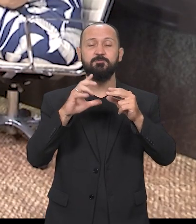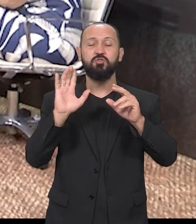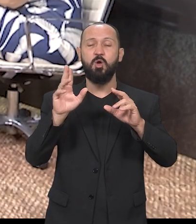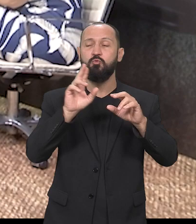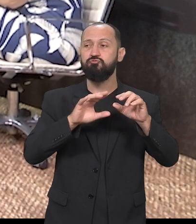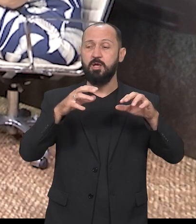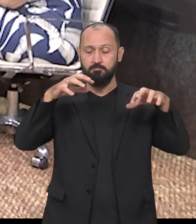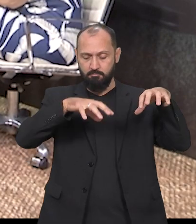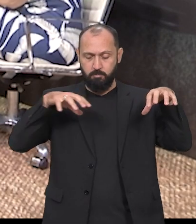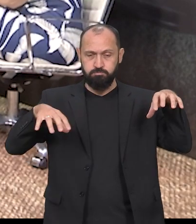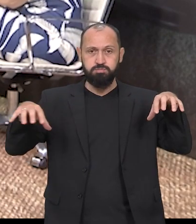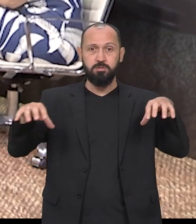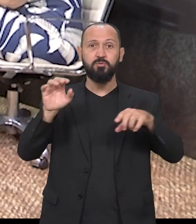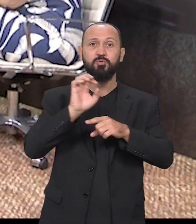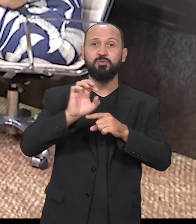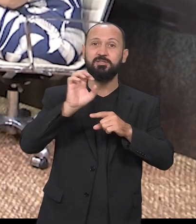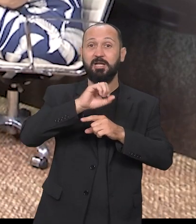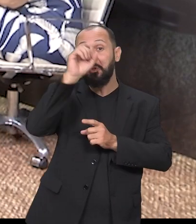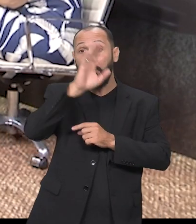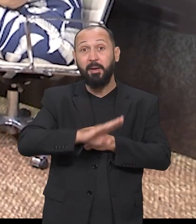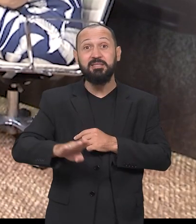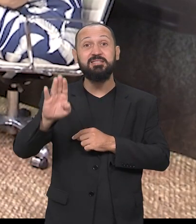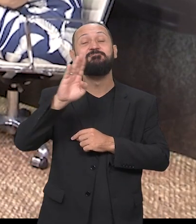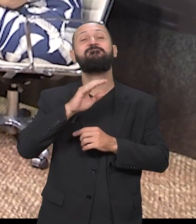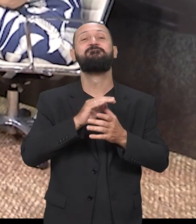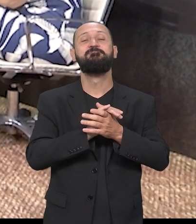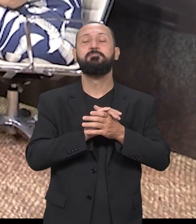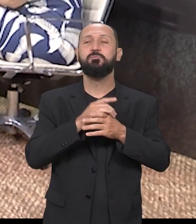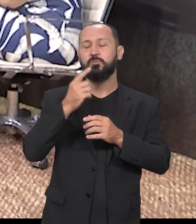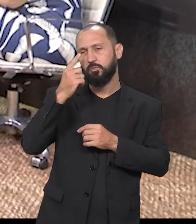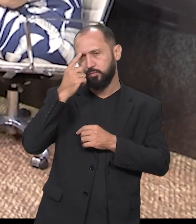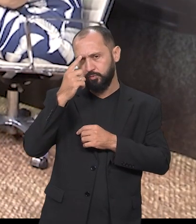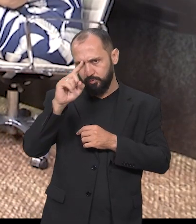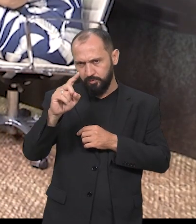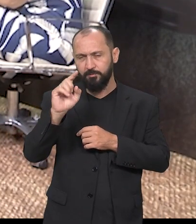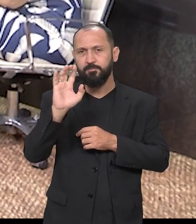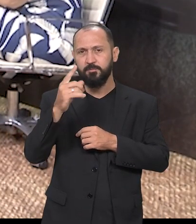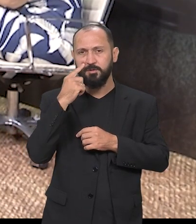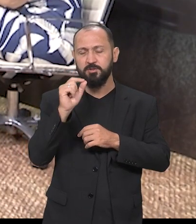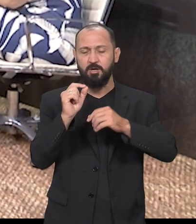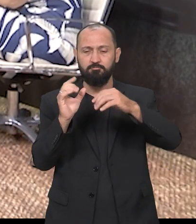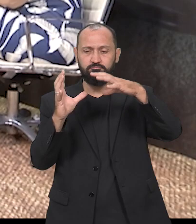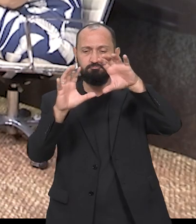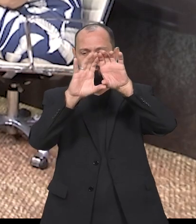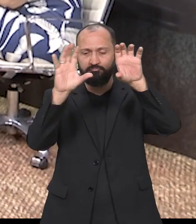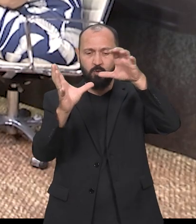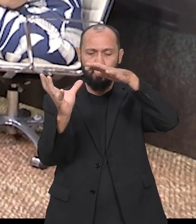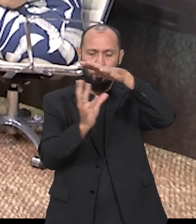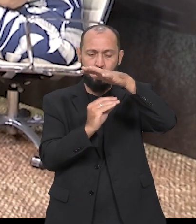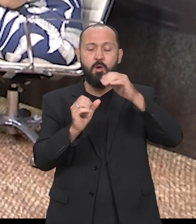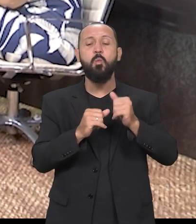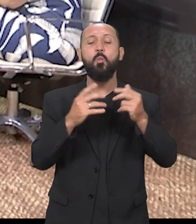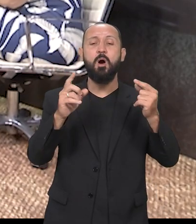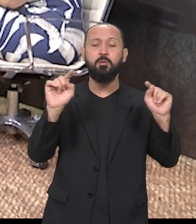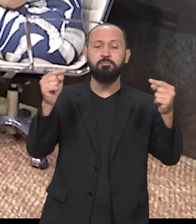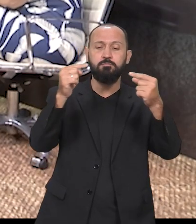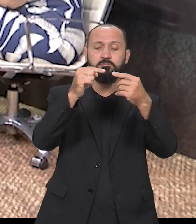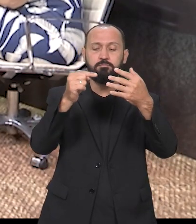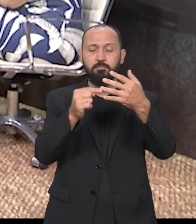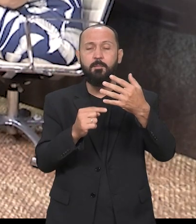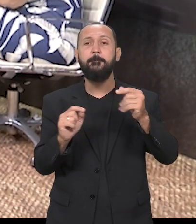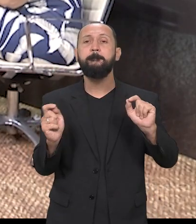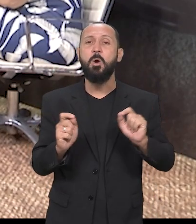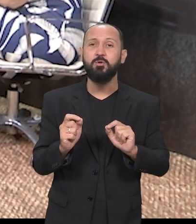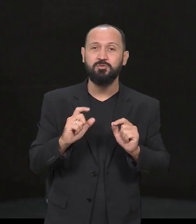equipamentos instalados em todos os estados da federação. Aí no outro dia, nesse equipamento Match Point, a gente vai ver quais as